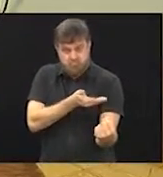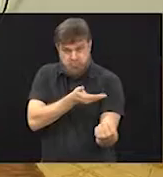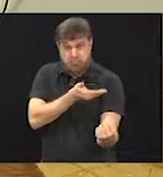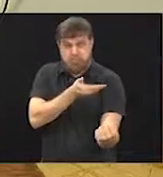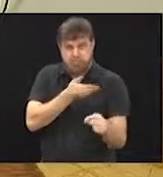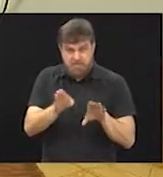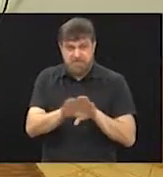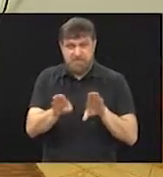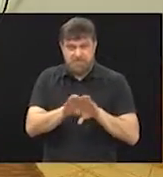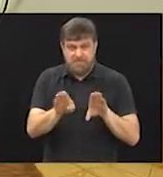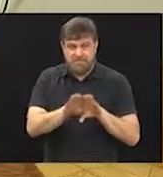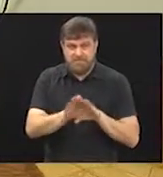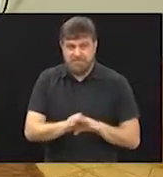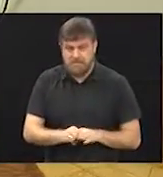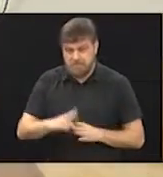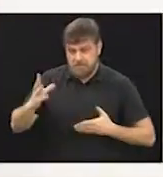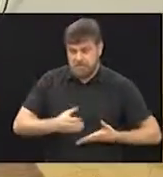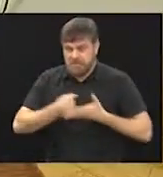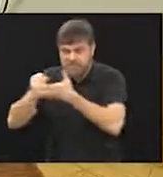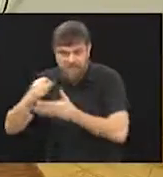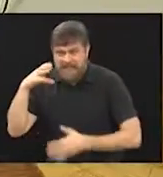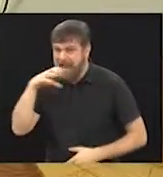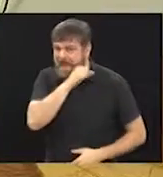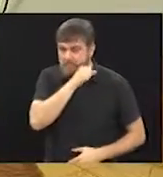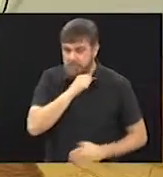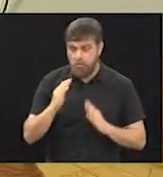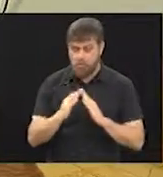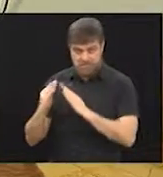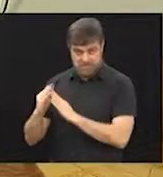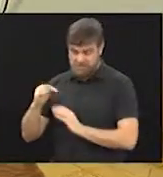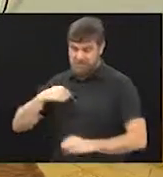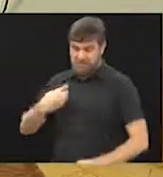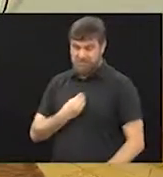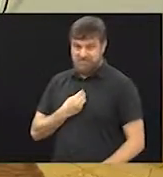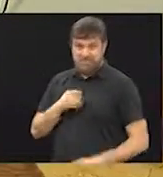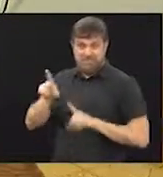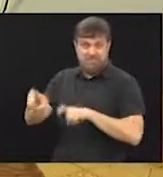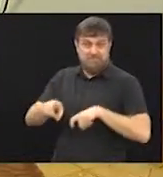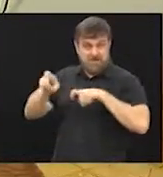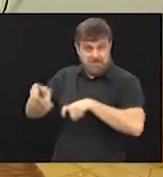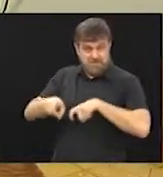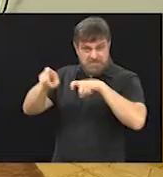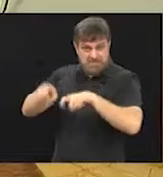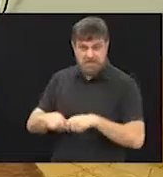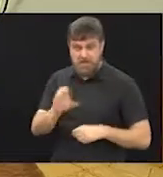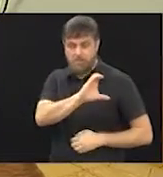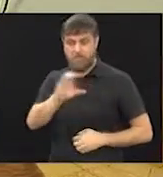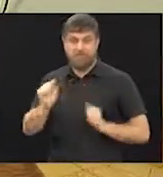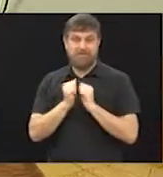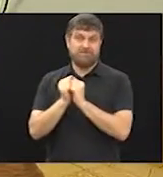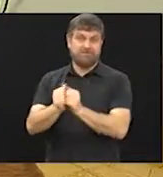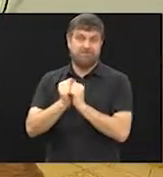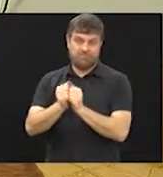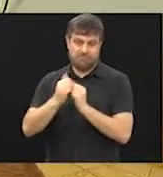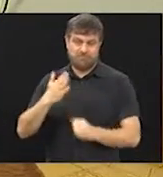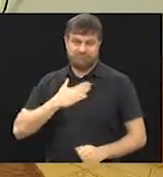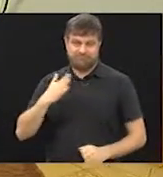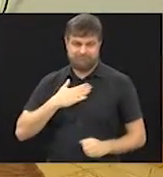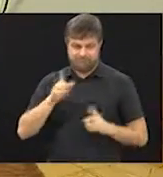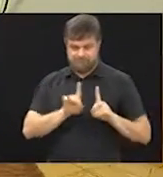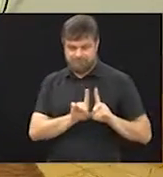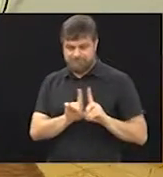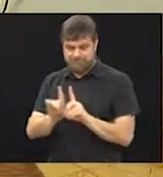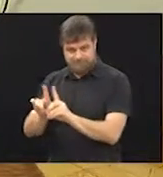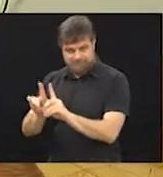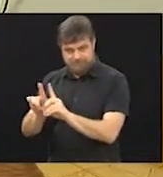foi onde que me socorreram de imediato. Tinha um vizinho do lado da chácara, né? E o meu cunhado estava comigo. Foi onde que